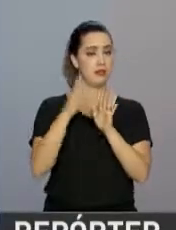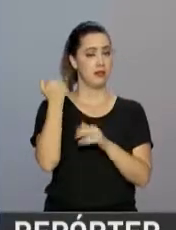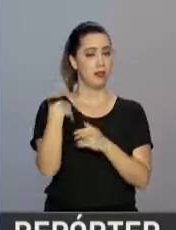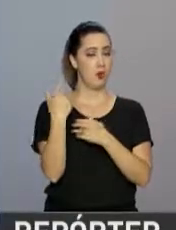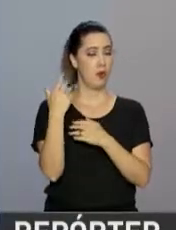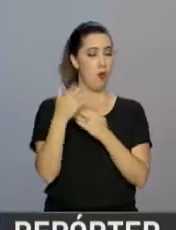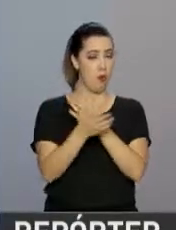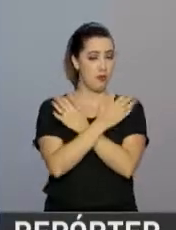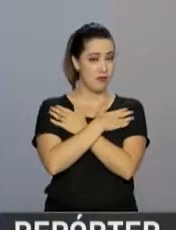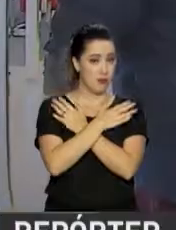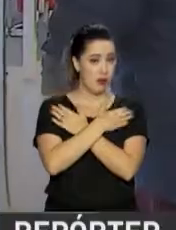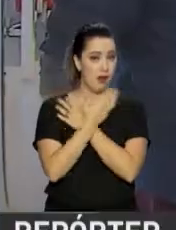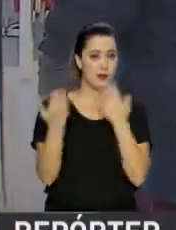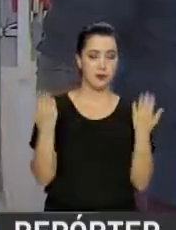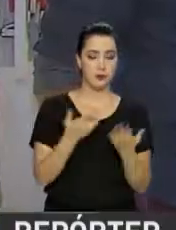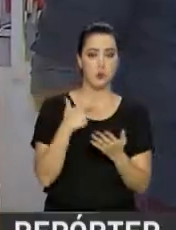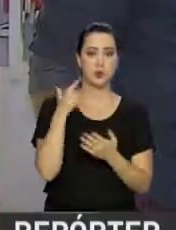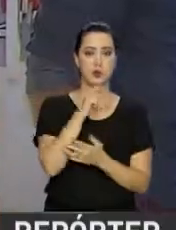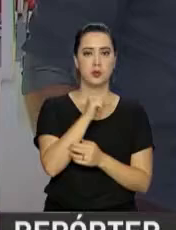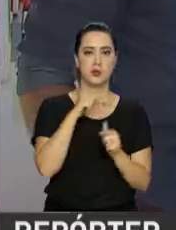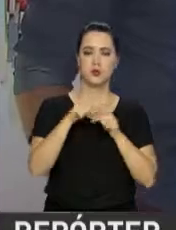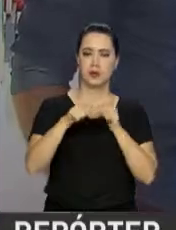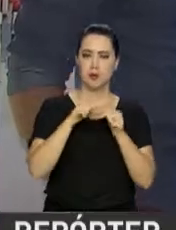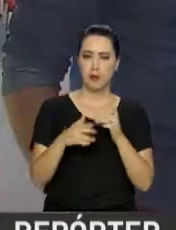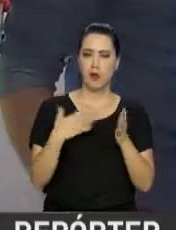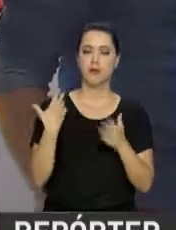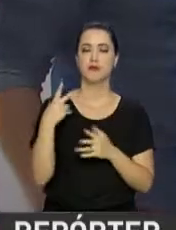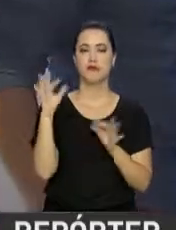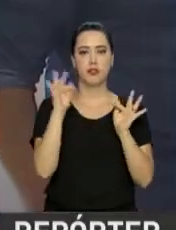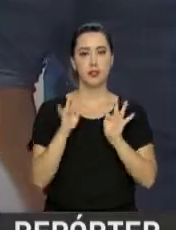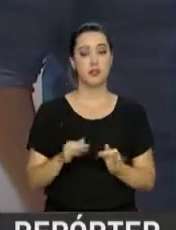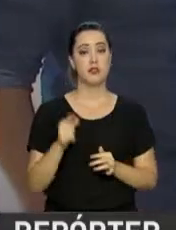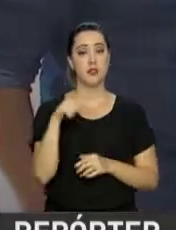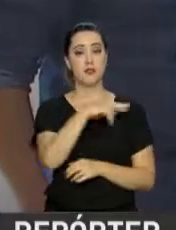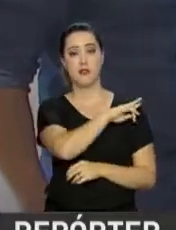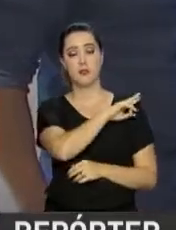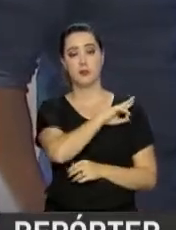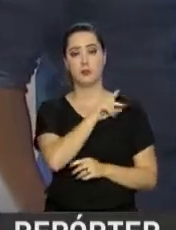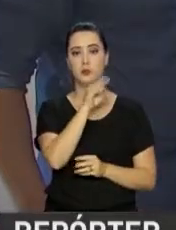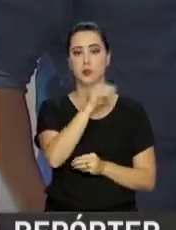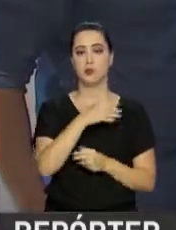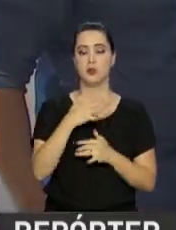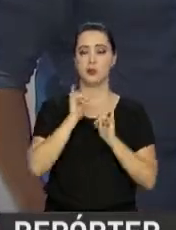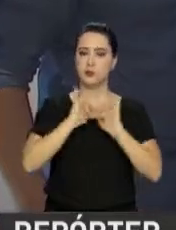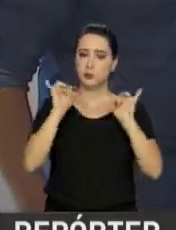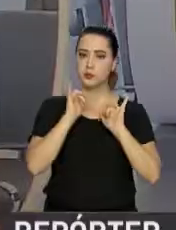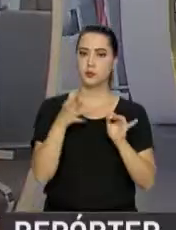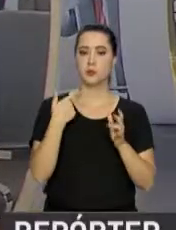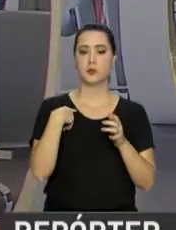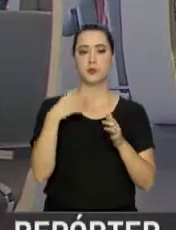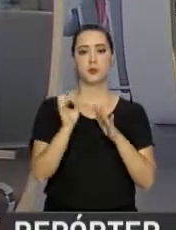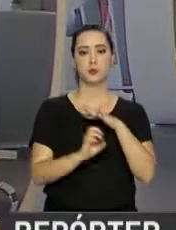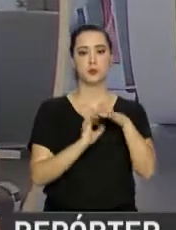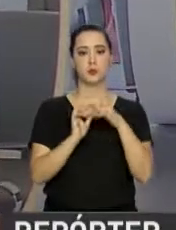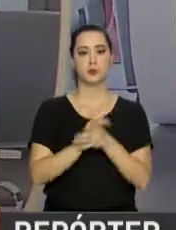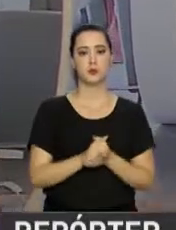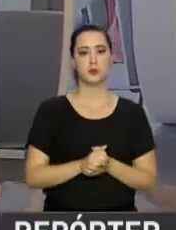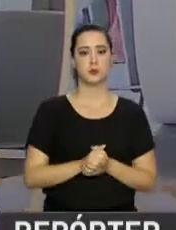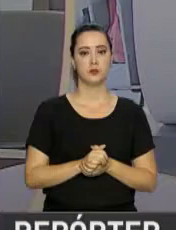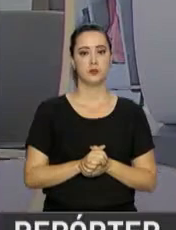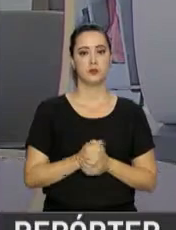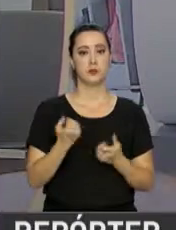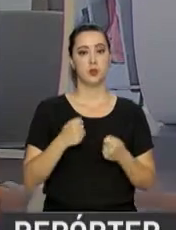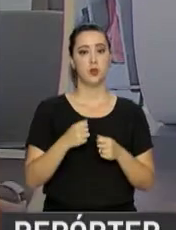estava desempregada. Agarrou a oportunidade e hoje é responsável pelo marketing da empresa. Fico atenta